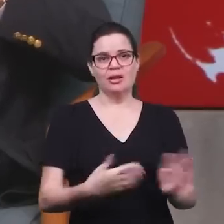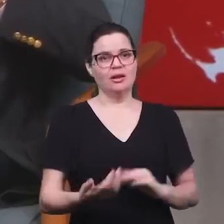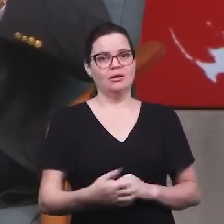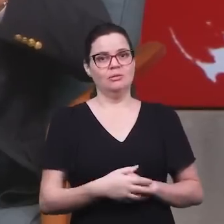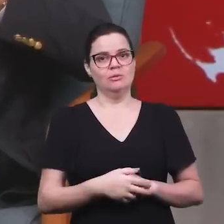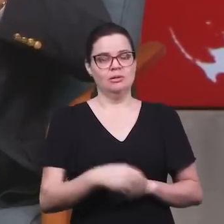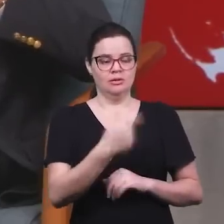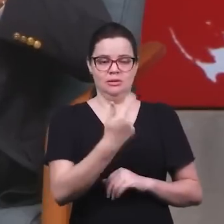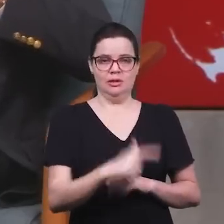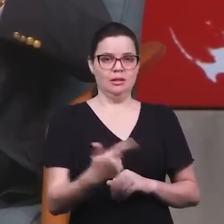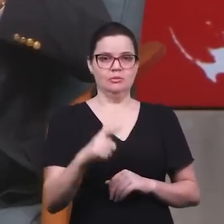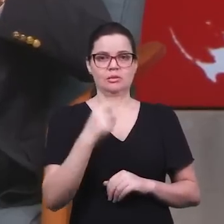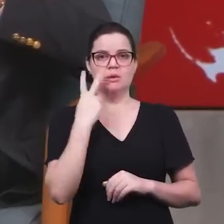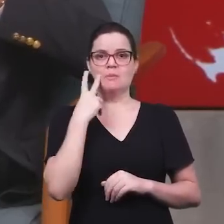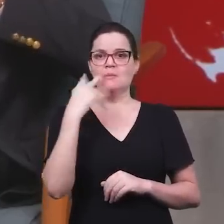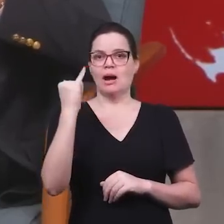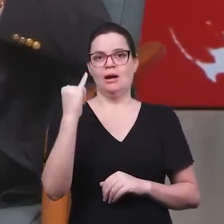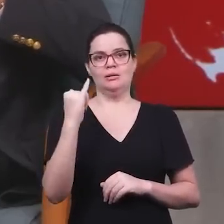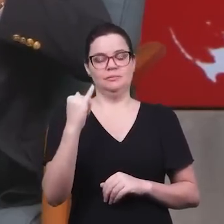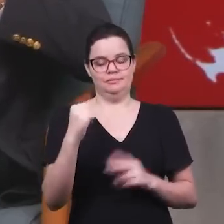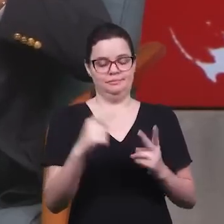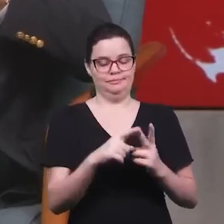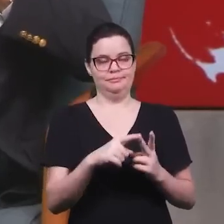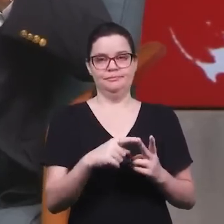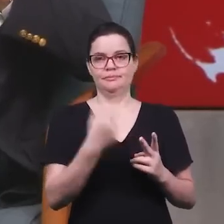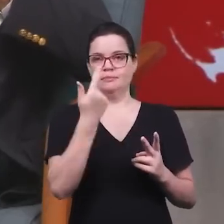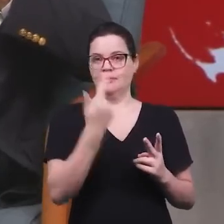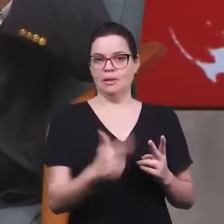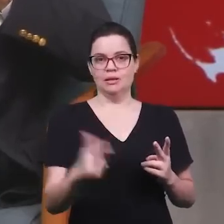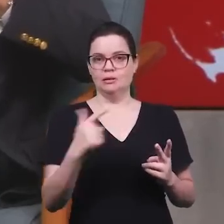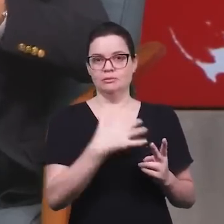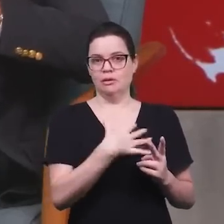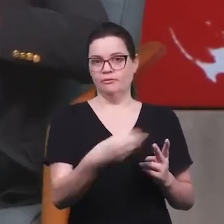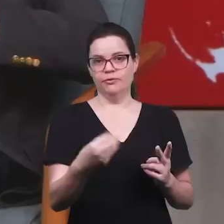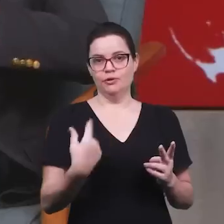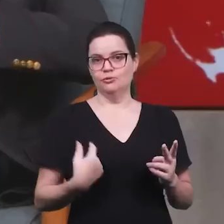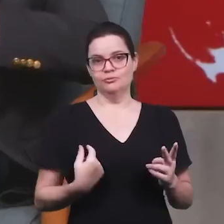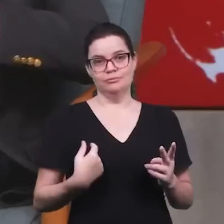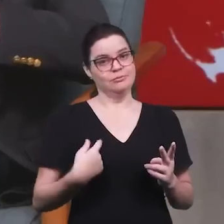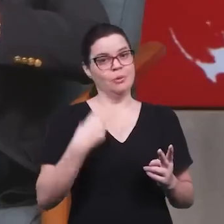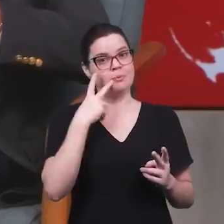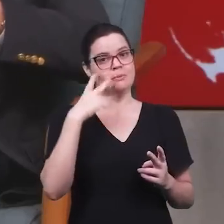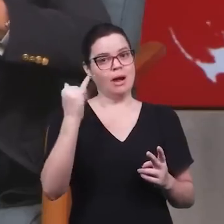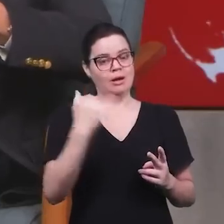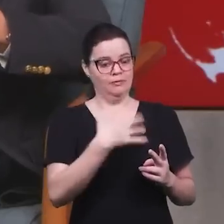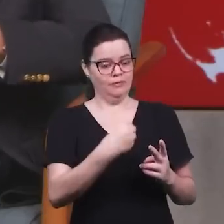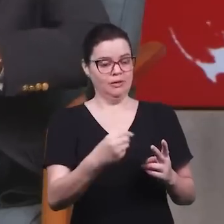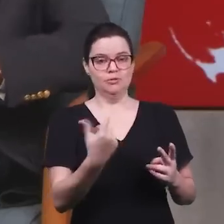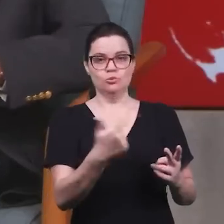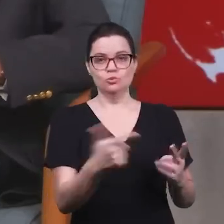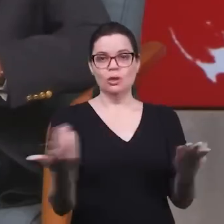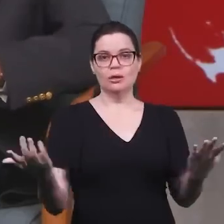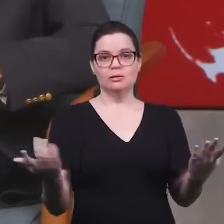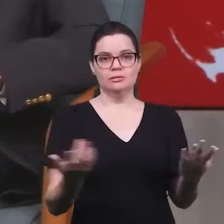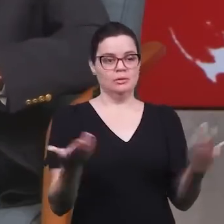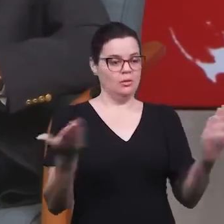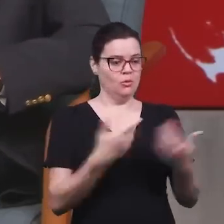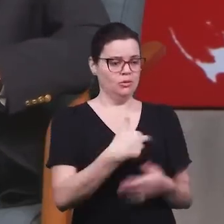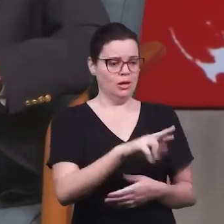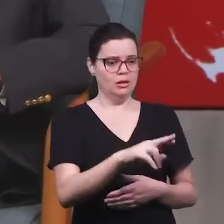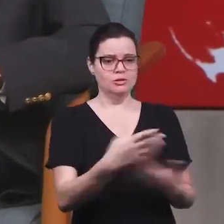que não tem, que o marido morreu e o filho também morreu. Essa é a situação do cristianismo que está,